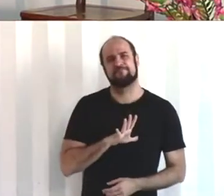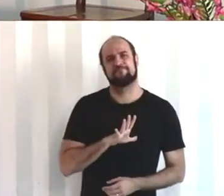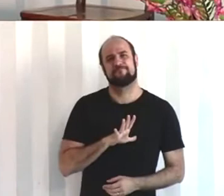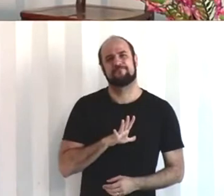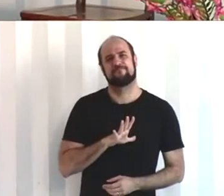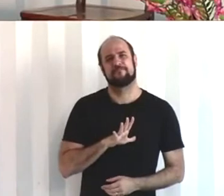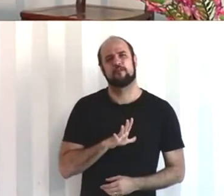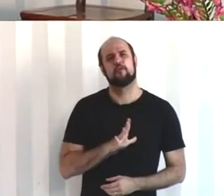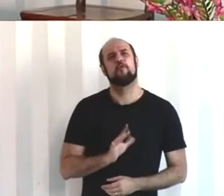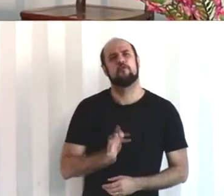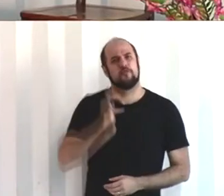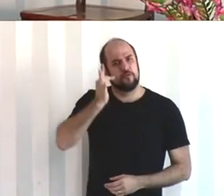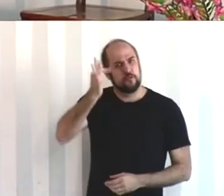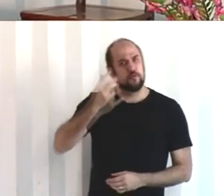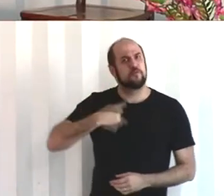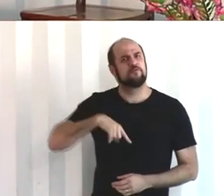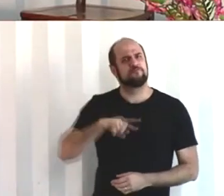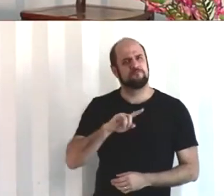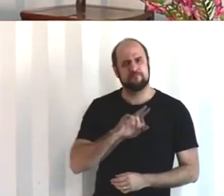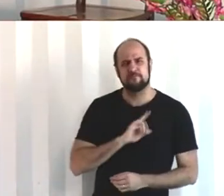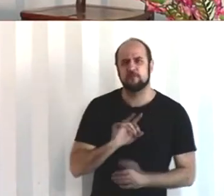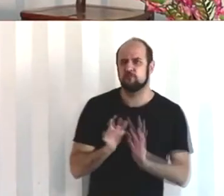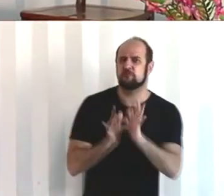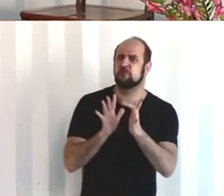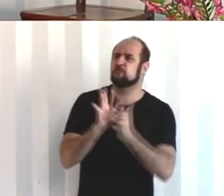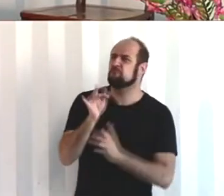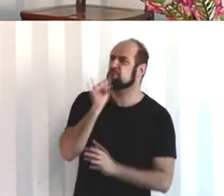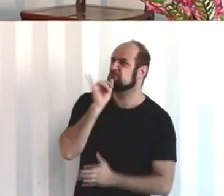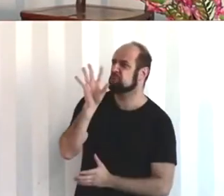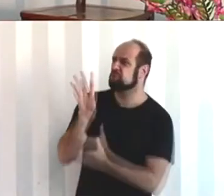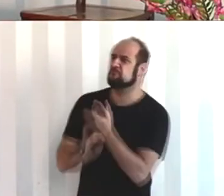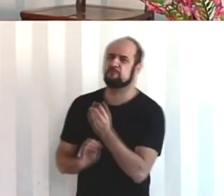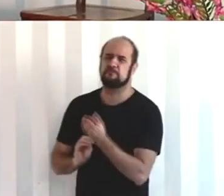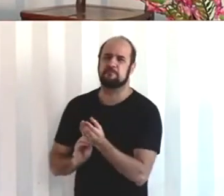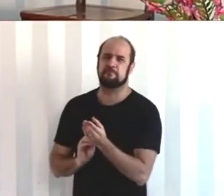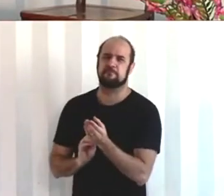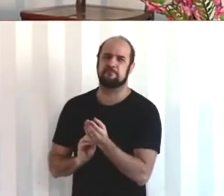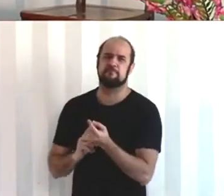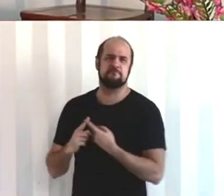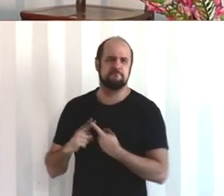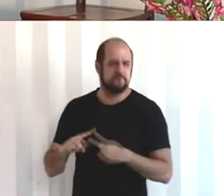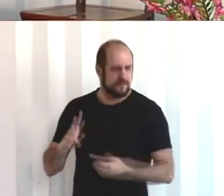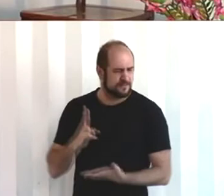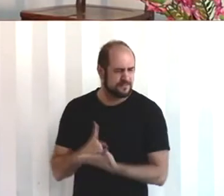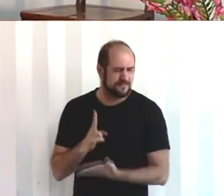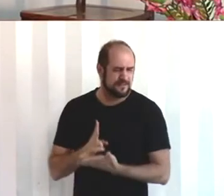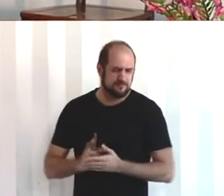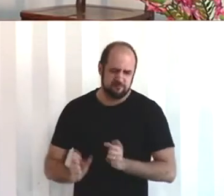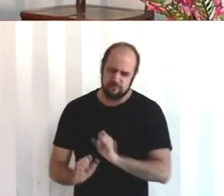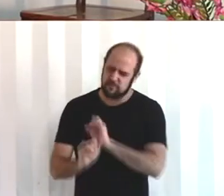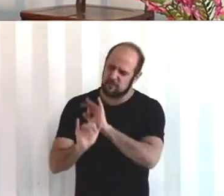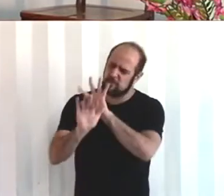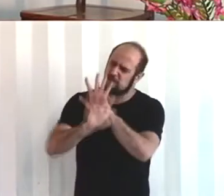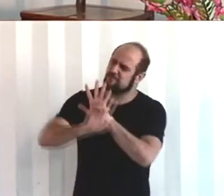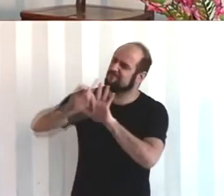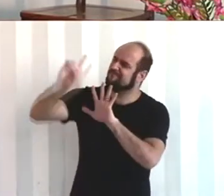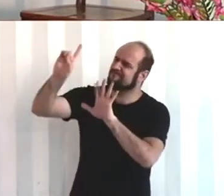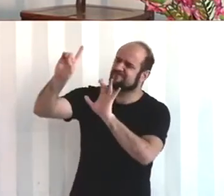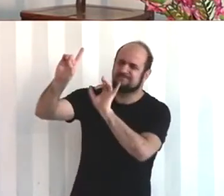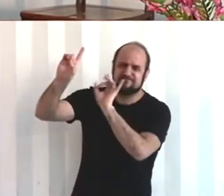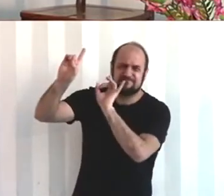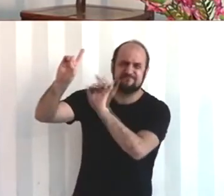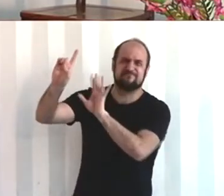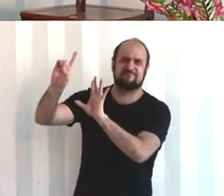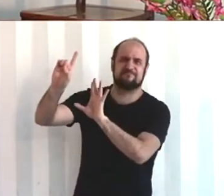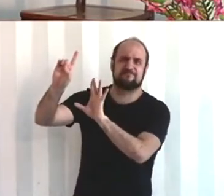Cristo. Só lhe deu glória, somente a Deus a glória. Na